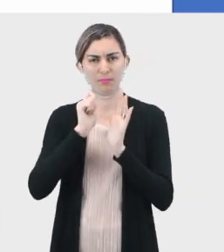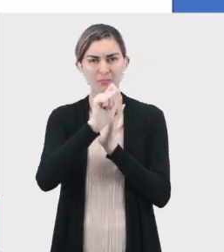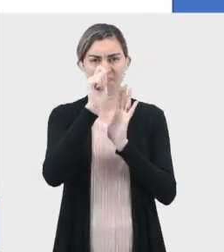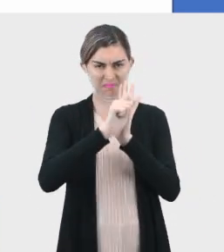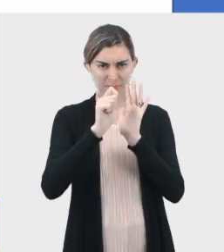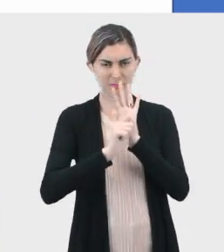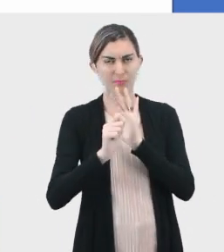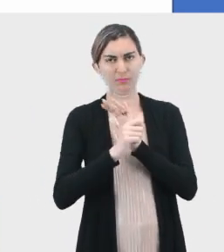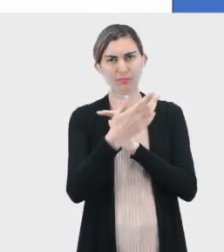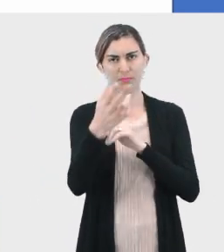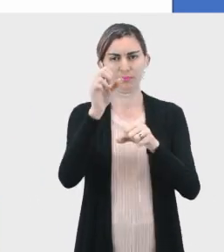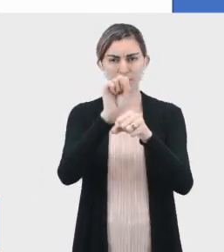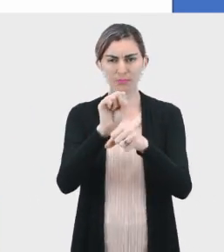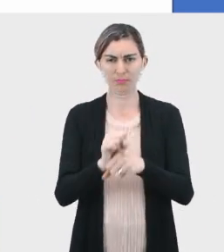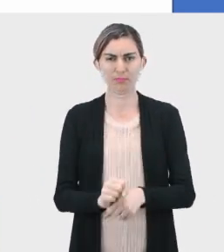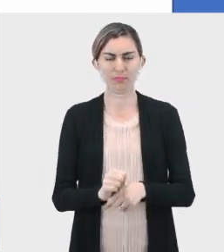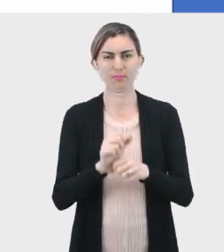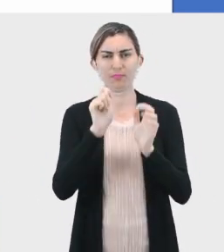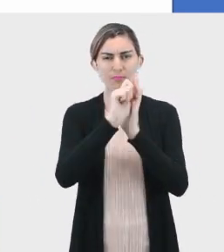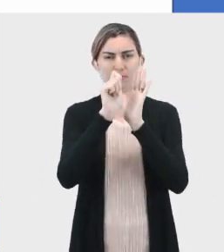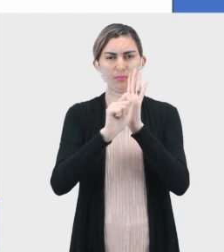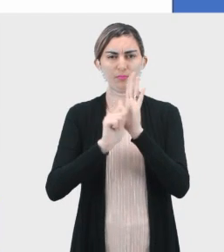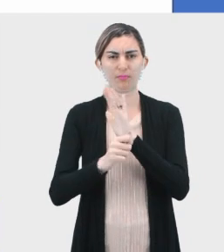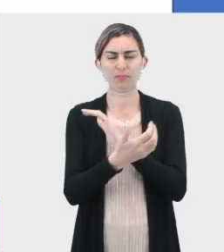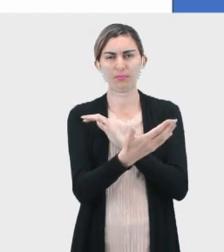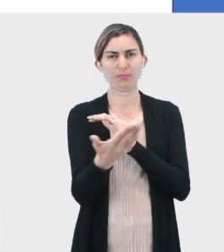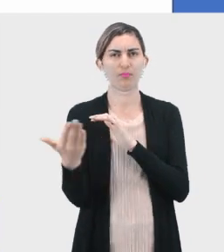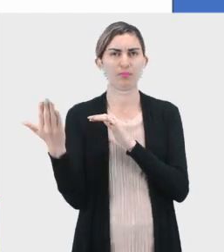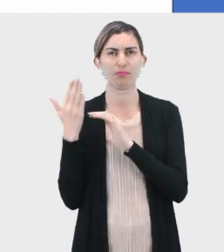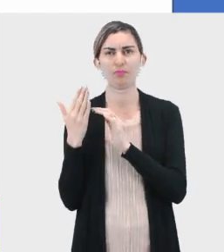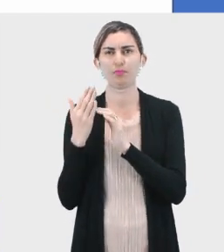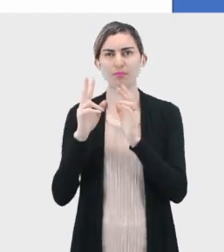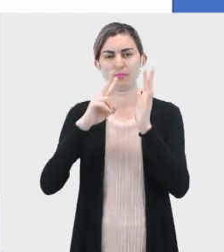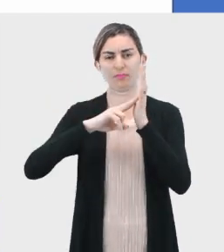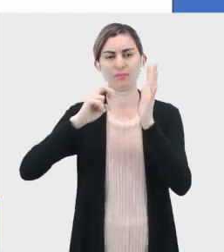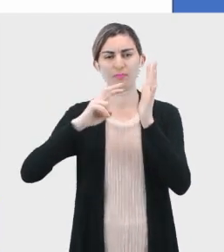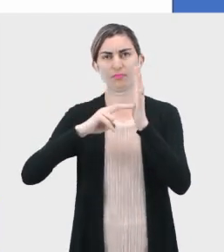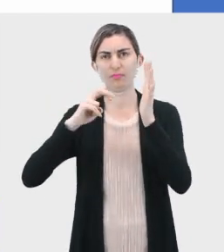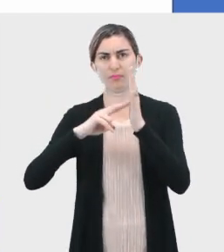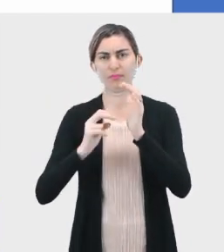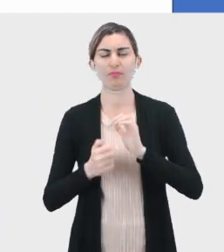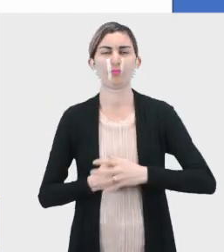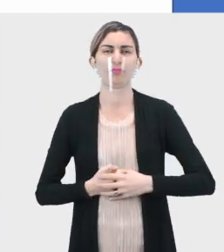anoto, vocês vão pausando e escrevendo aí esse vocabulário.